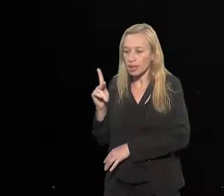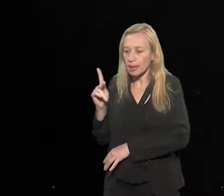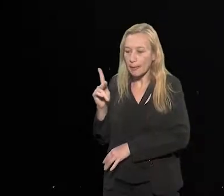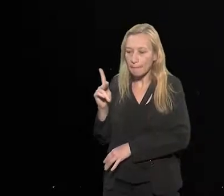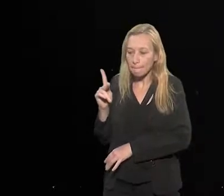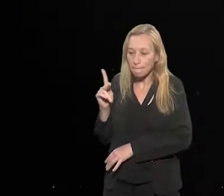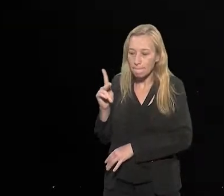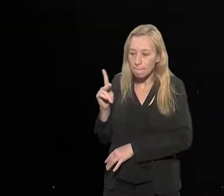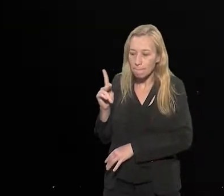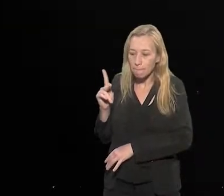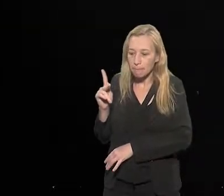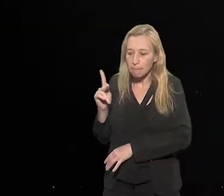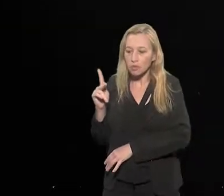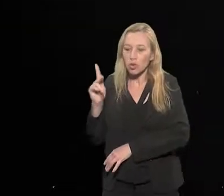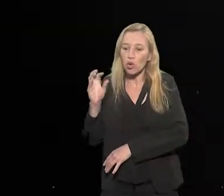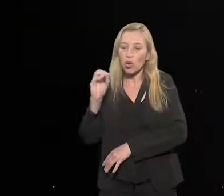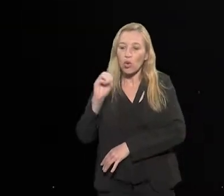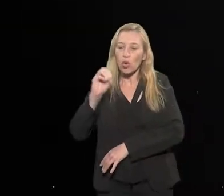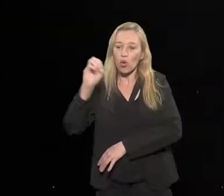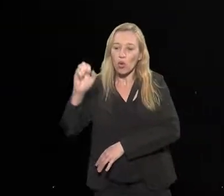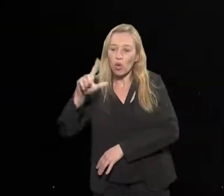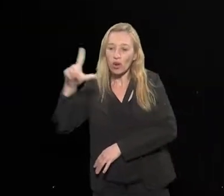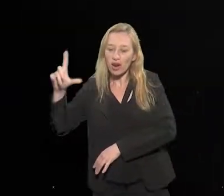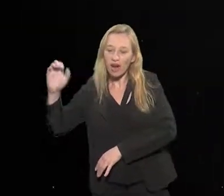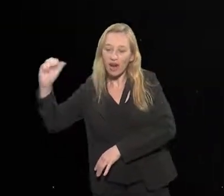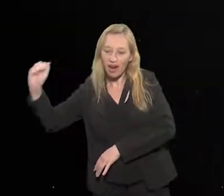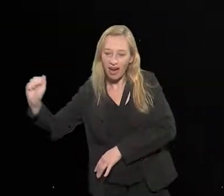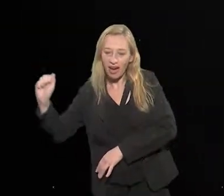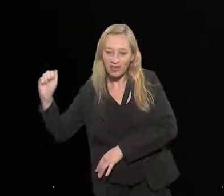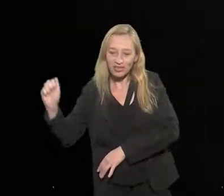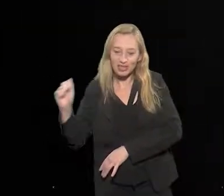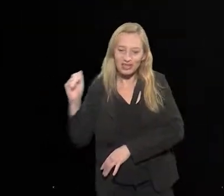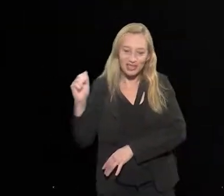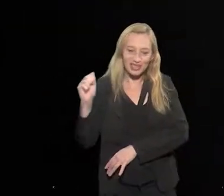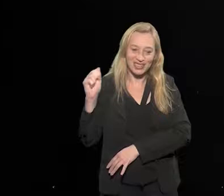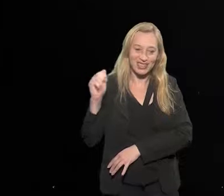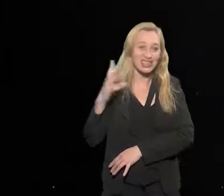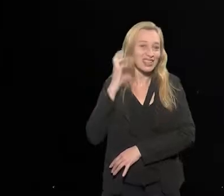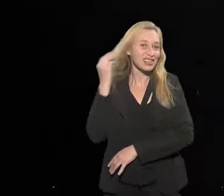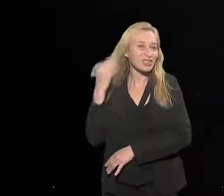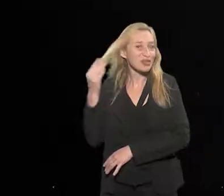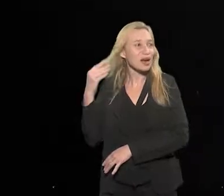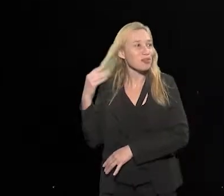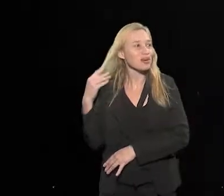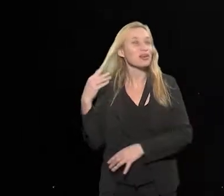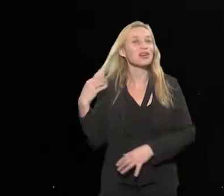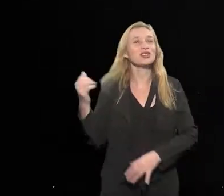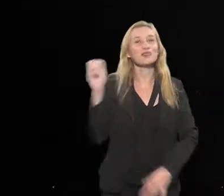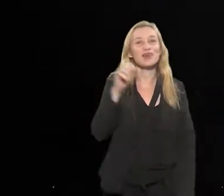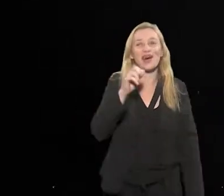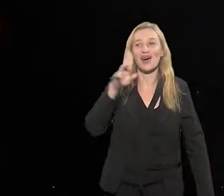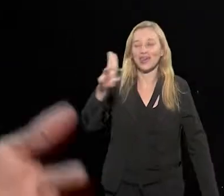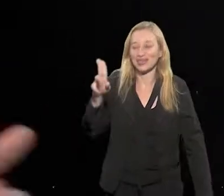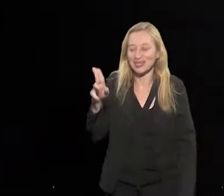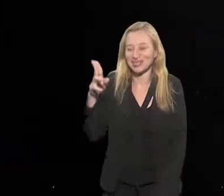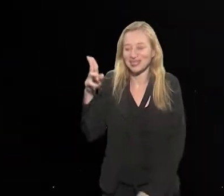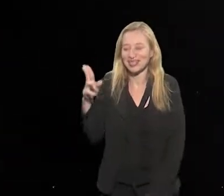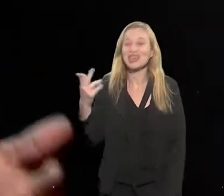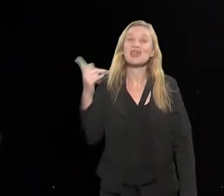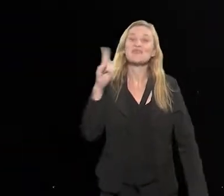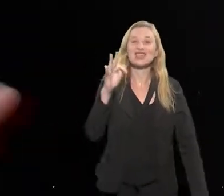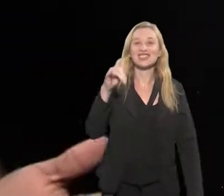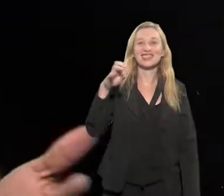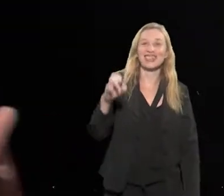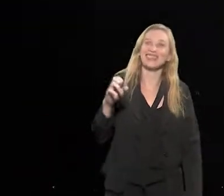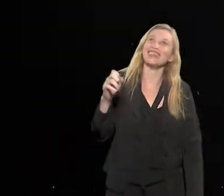que era assim, ô lele, ô lala, seu cabelo é de brau, pente